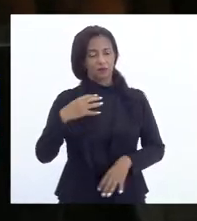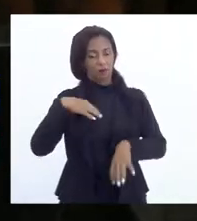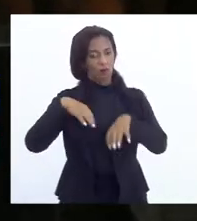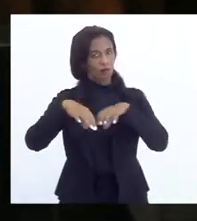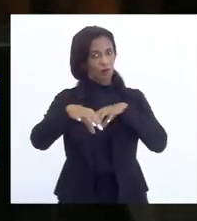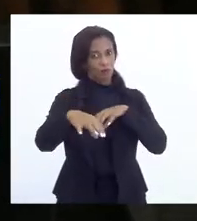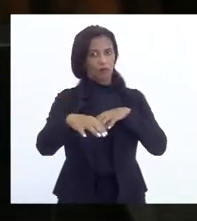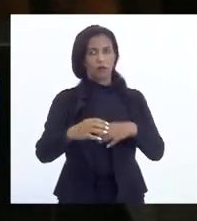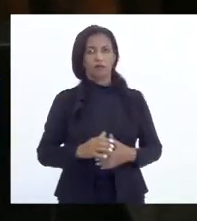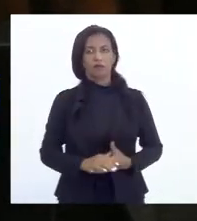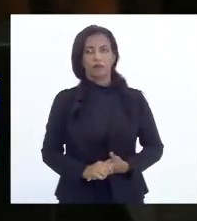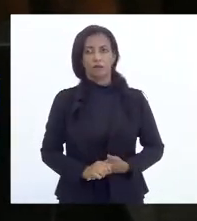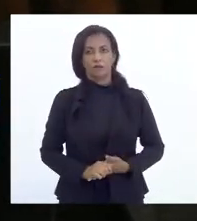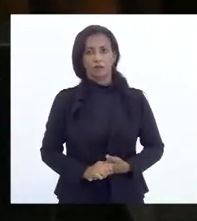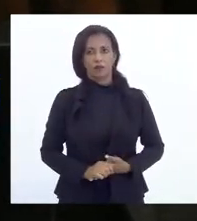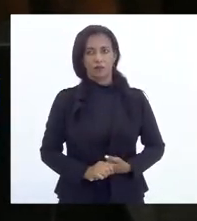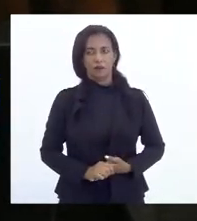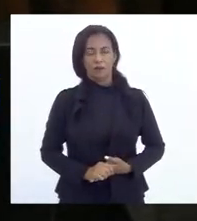remota,